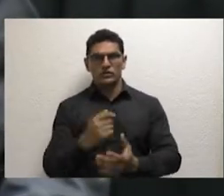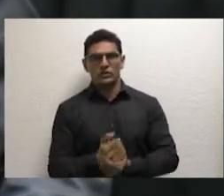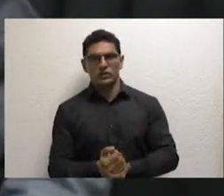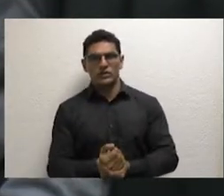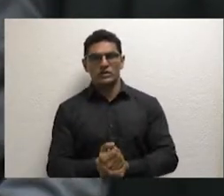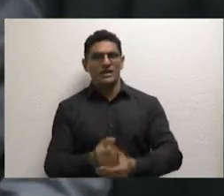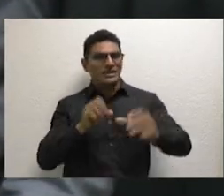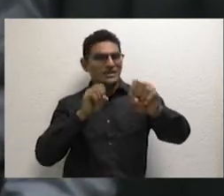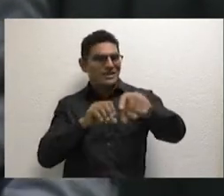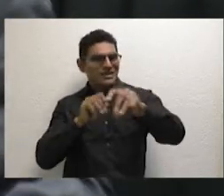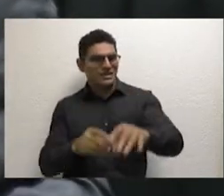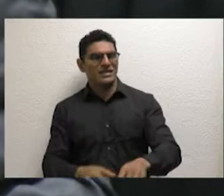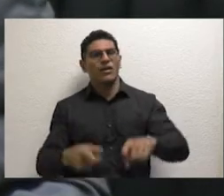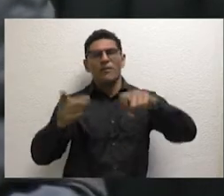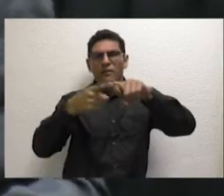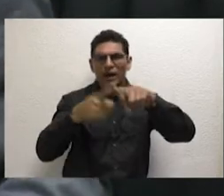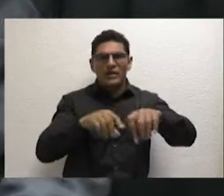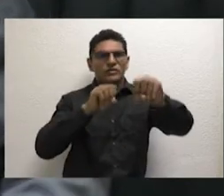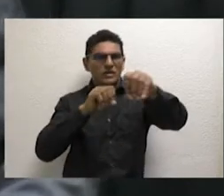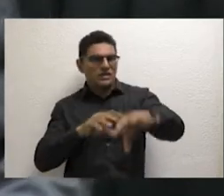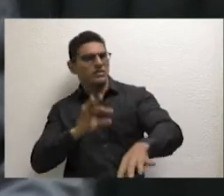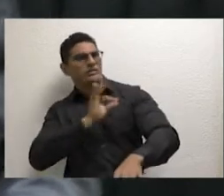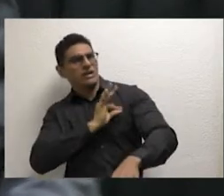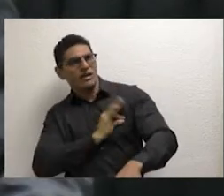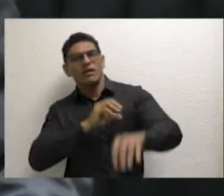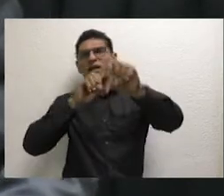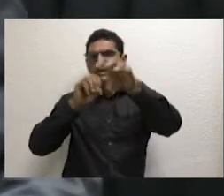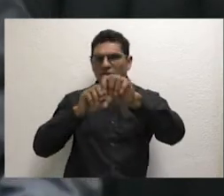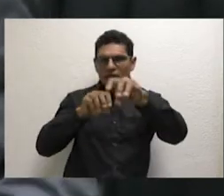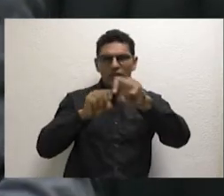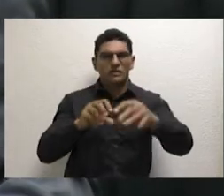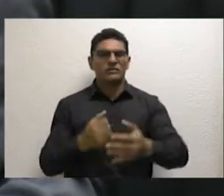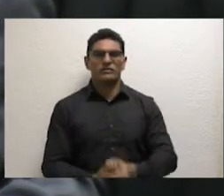educam o médico que educam o delegado que educam